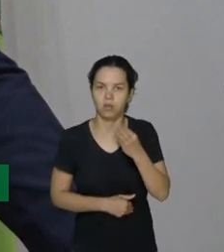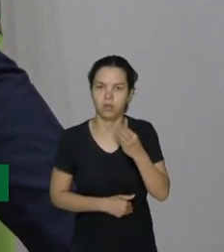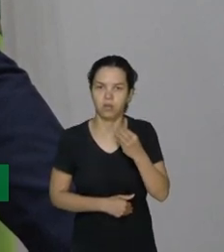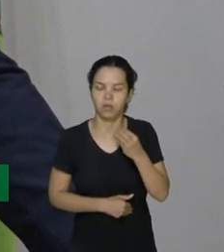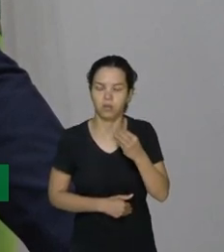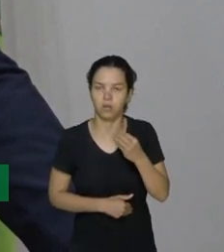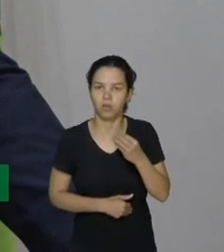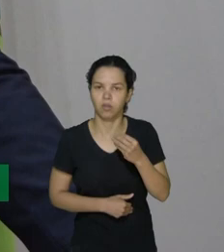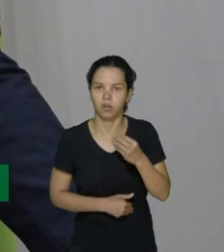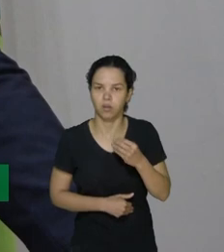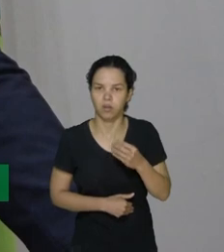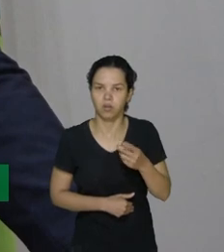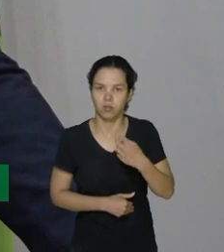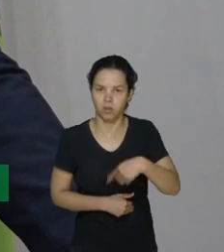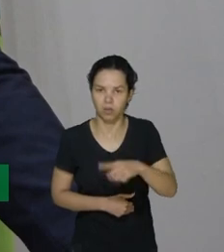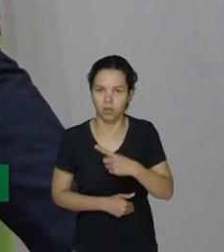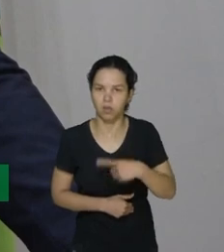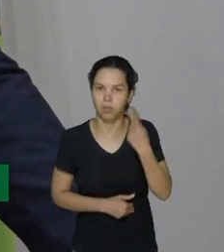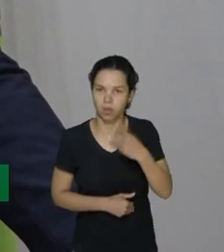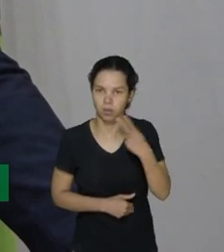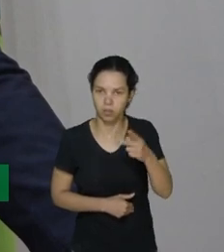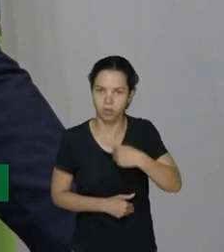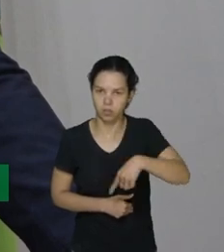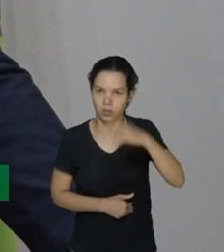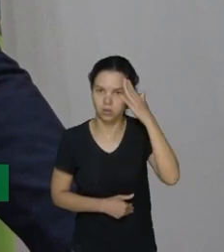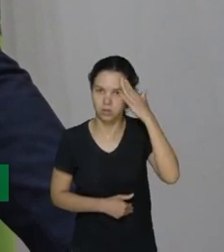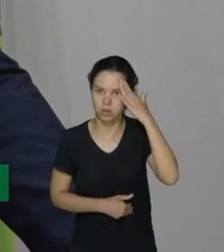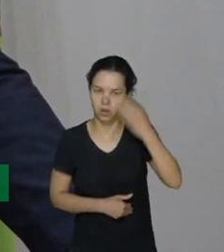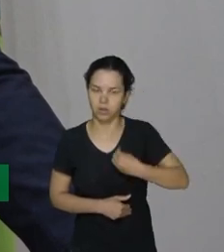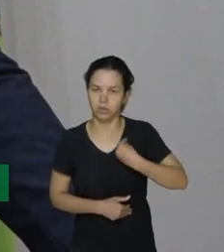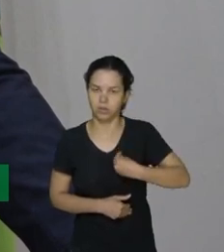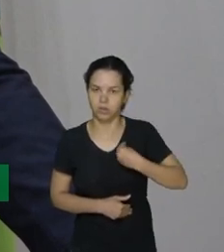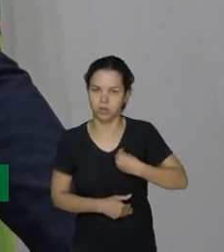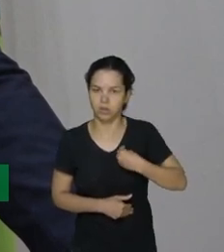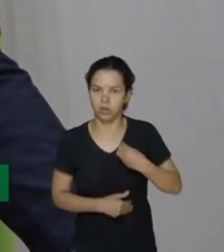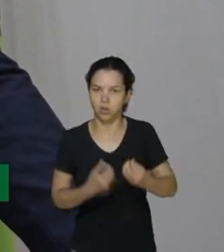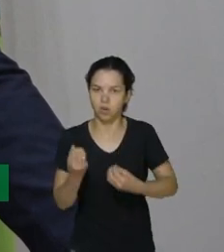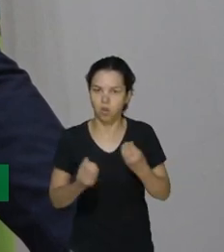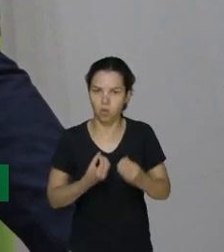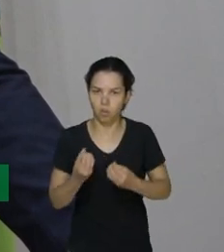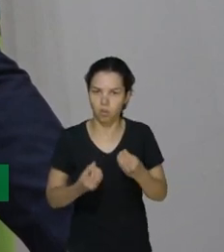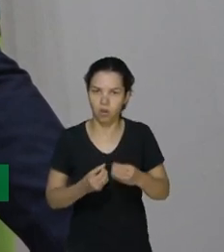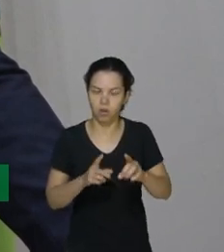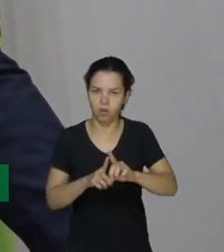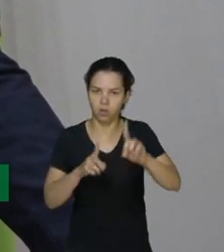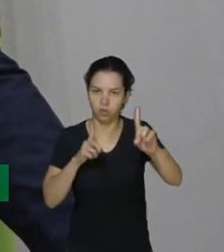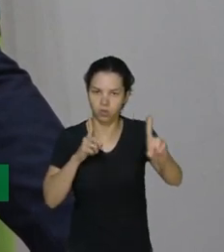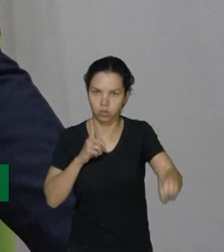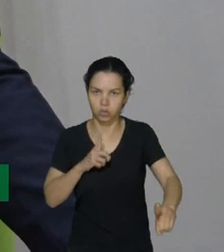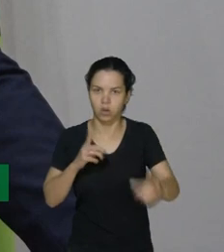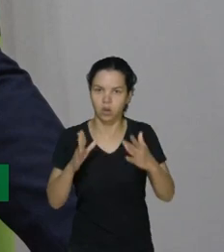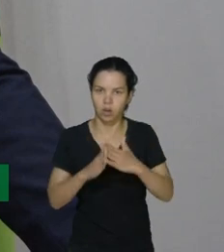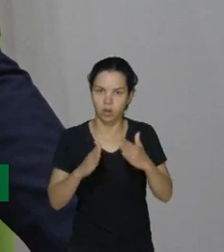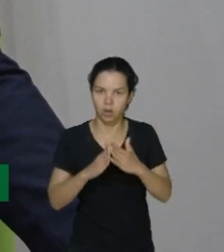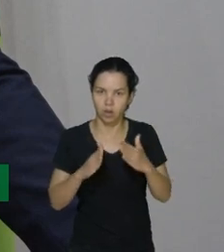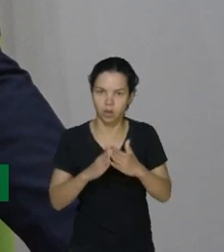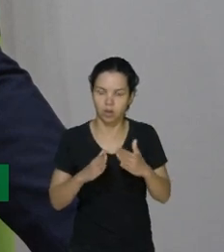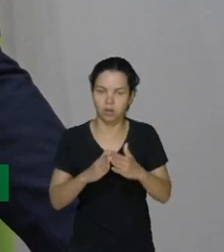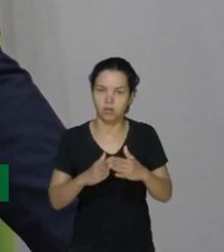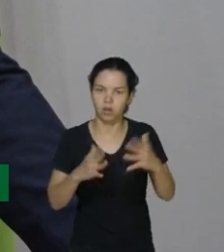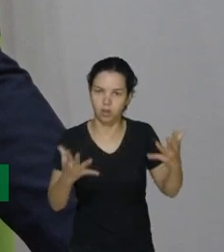são poucas, para quem está dentro desse parlamento aqui, sabe da vida do que é ficar distante de casa, tudo. Sempre foi uma grande